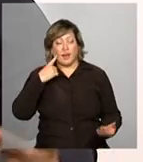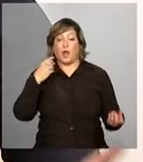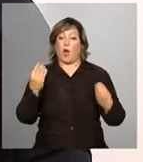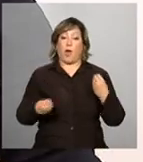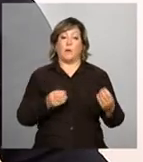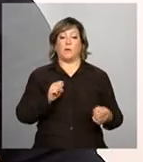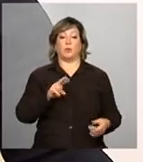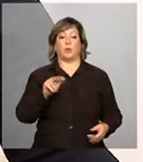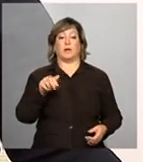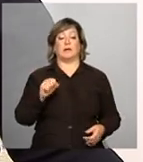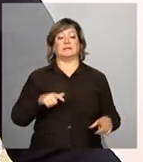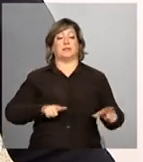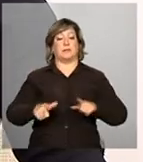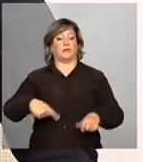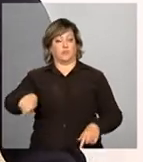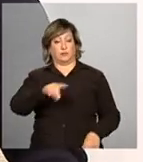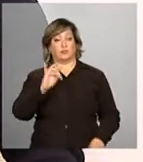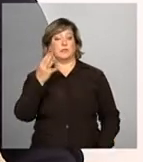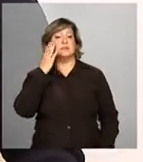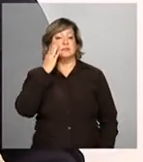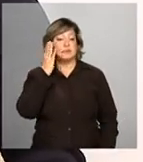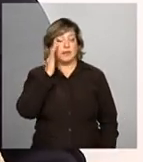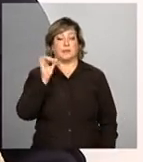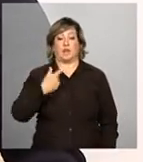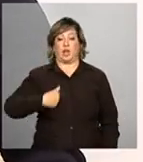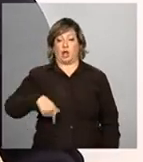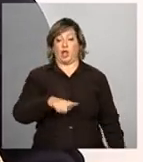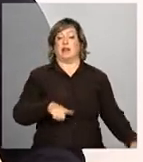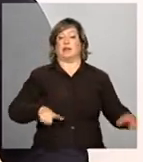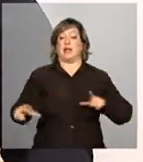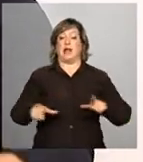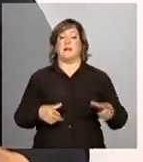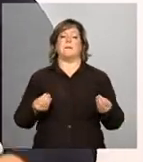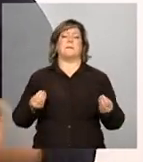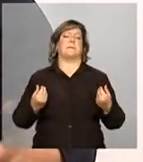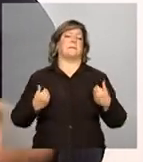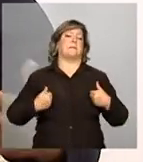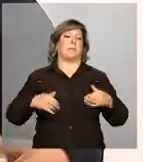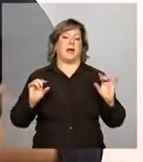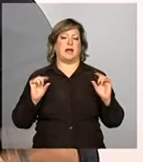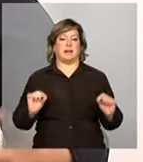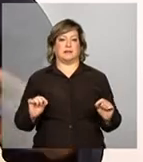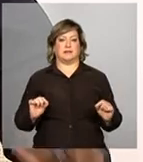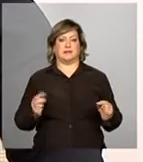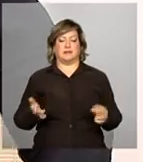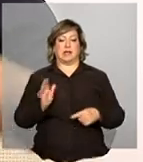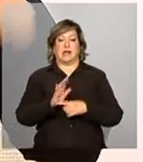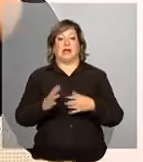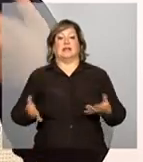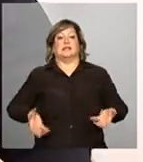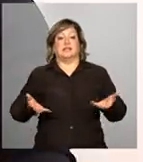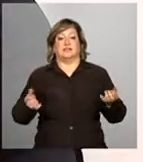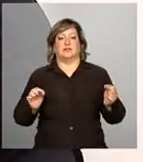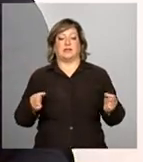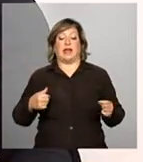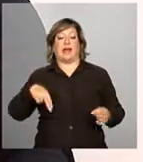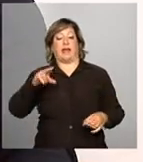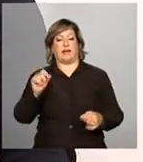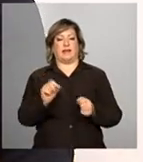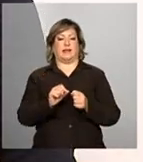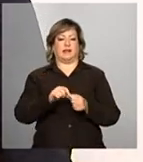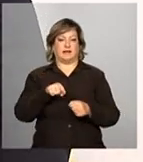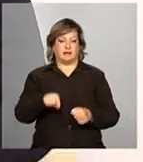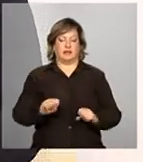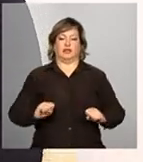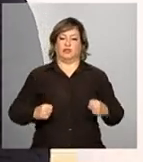suas trabalho todos vocês sabem disso a gente trabalha muito mais com incentivo para quem bom e faz